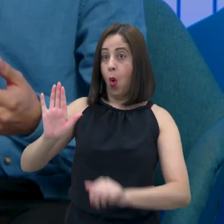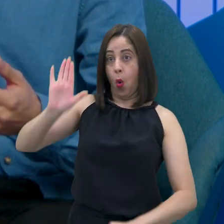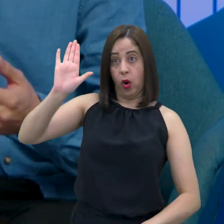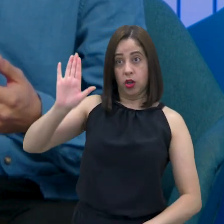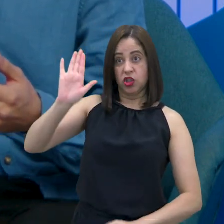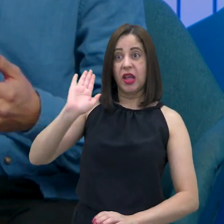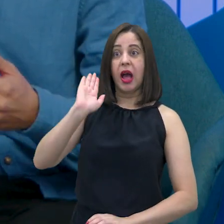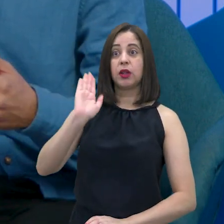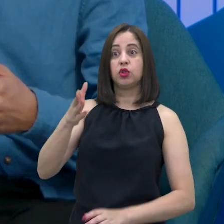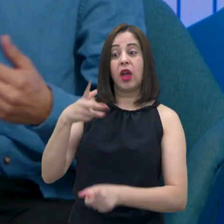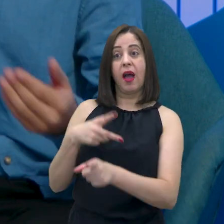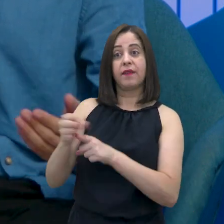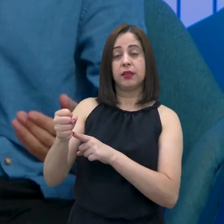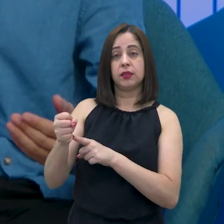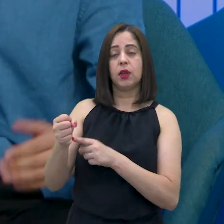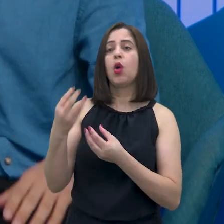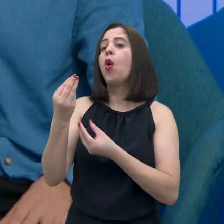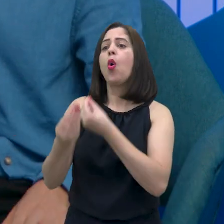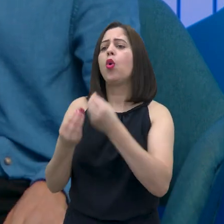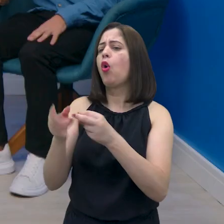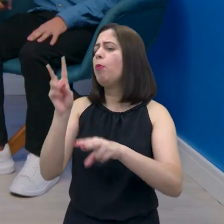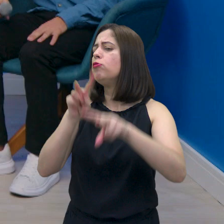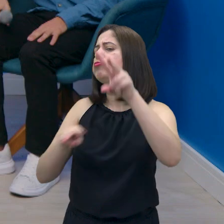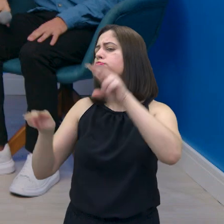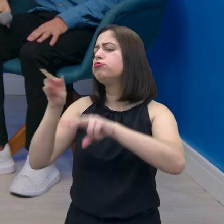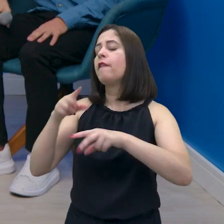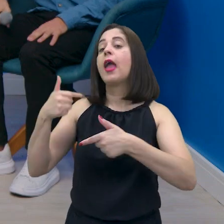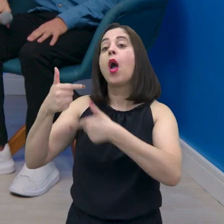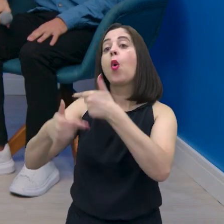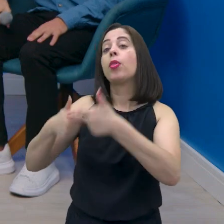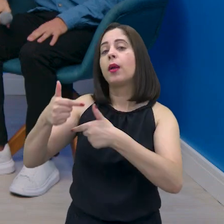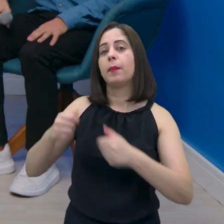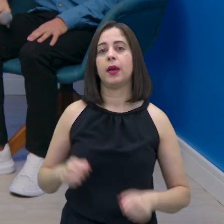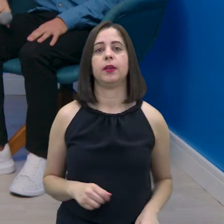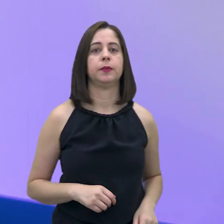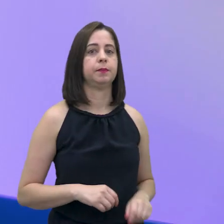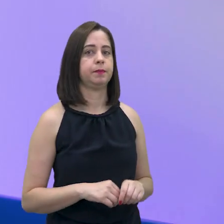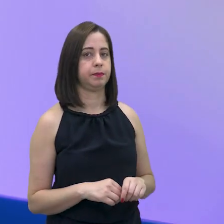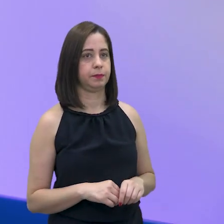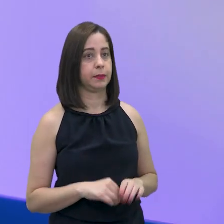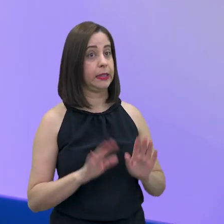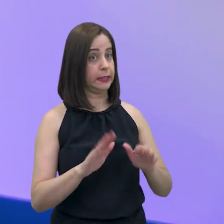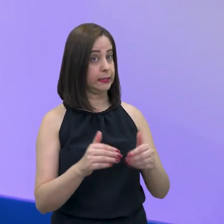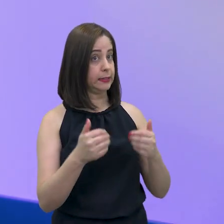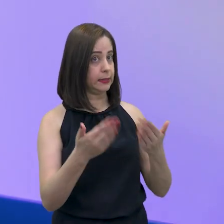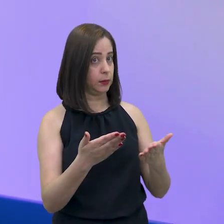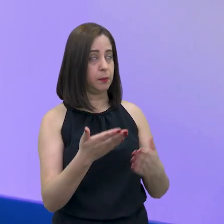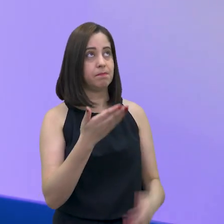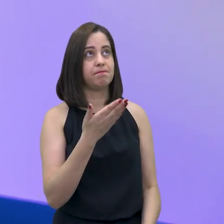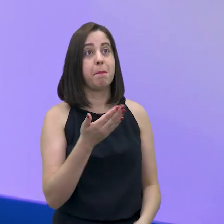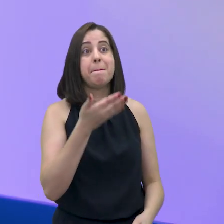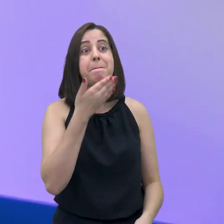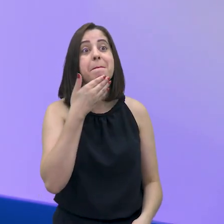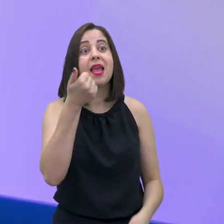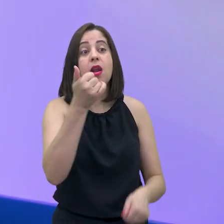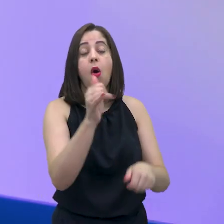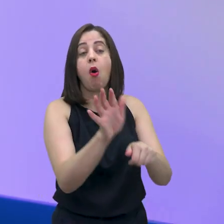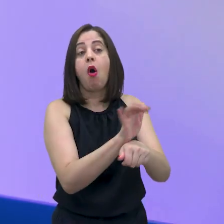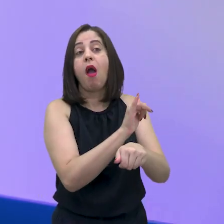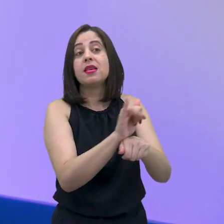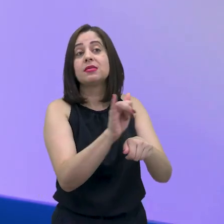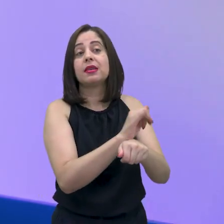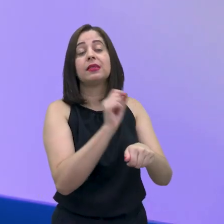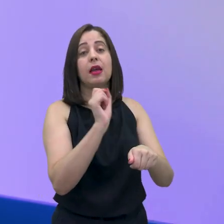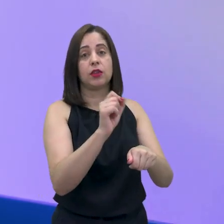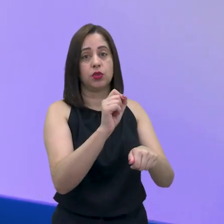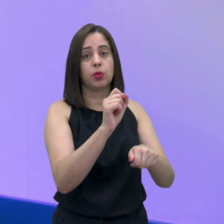de acompanhar o trabalho deles? Olha, a melhor maneira é acompanhando o dia a dia do Poder Legislativo e também,